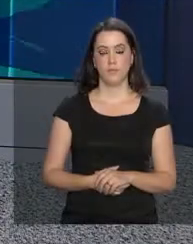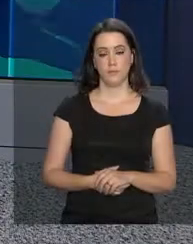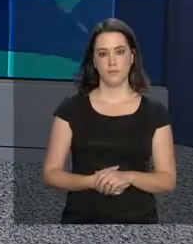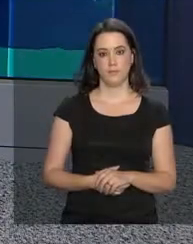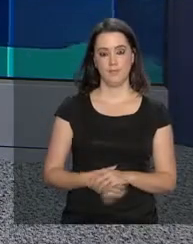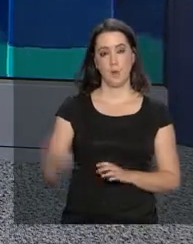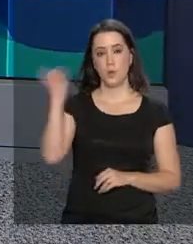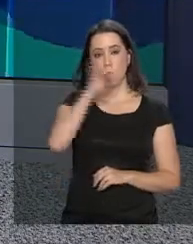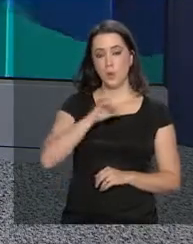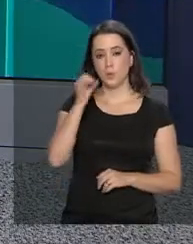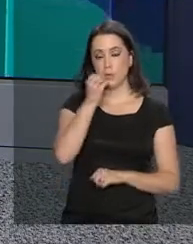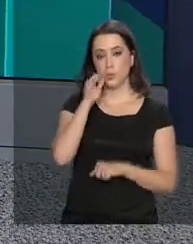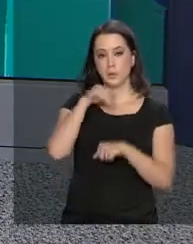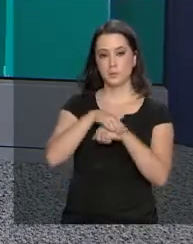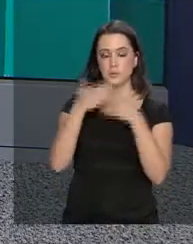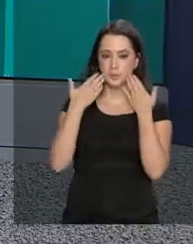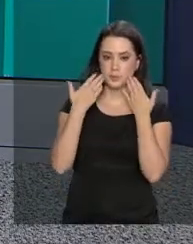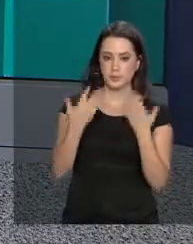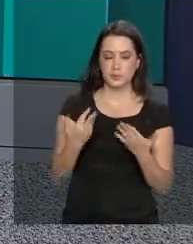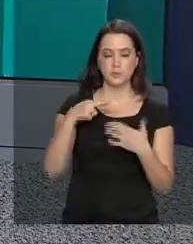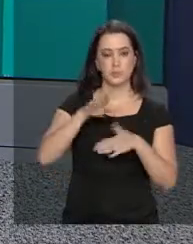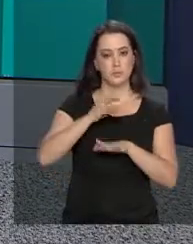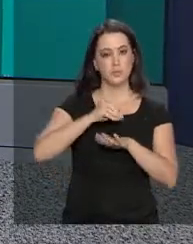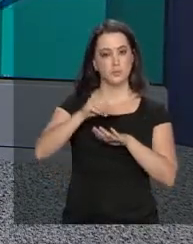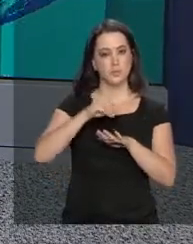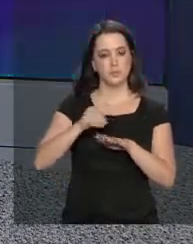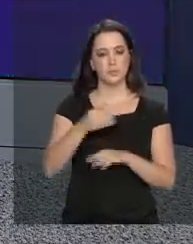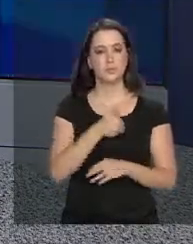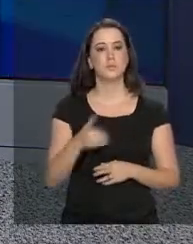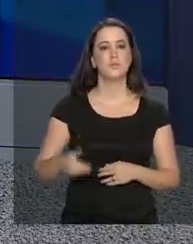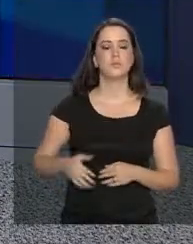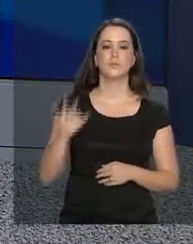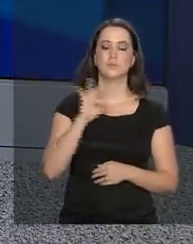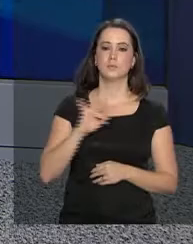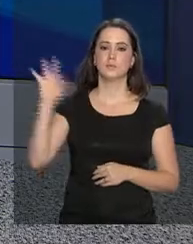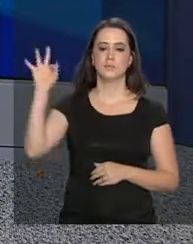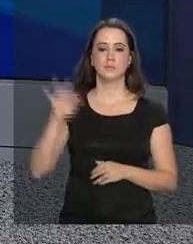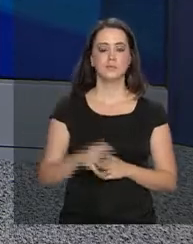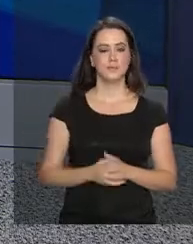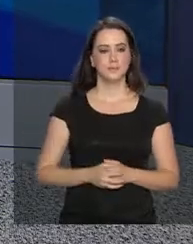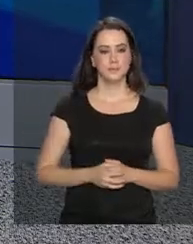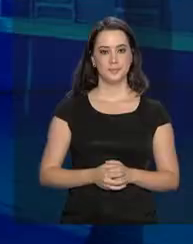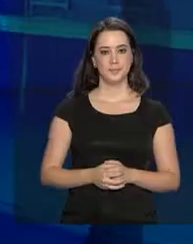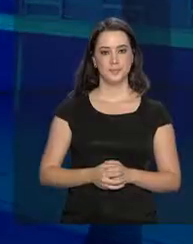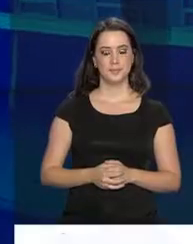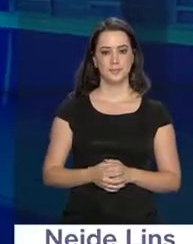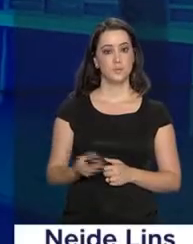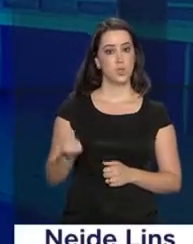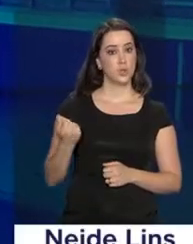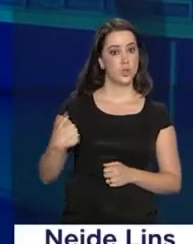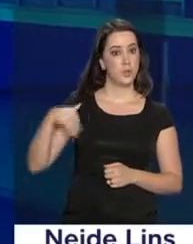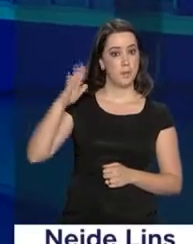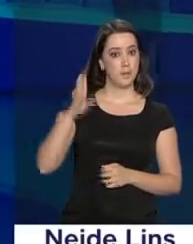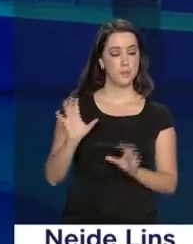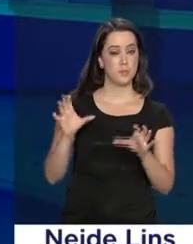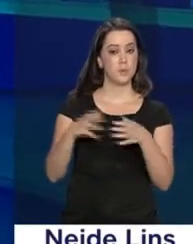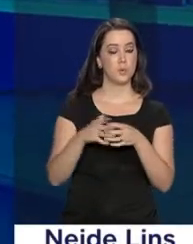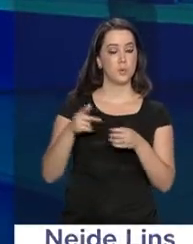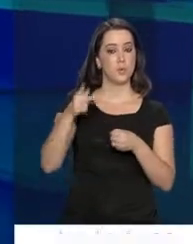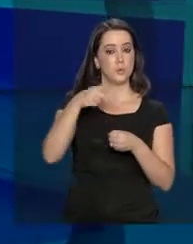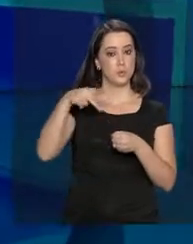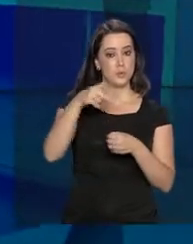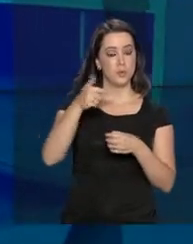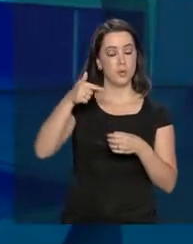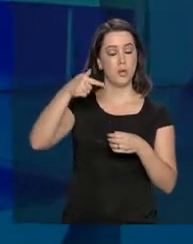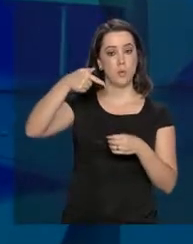olá boa noite no ar o repórter nbr com as notícias do governo federal mais investimentos para o setor de